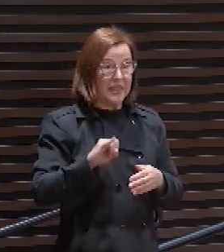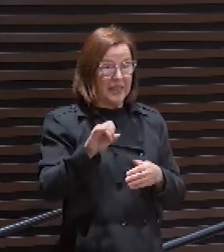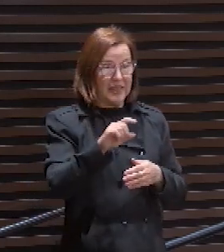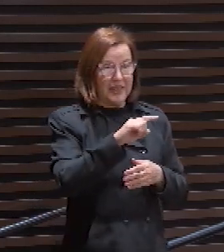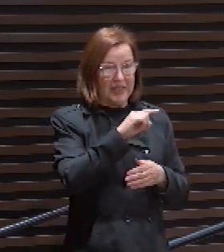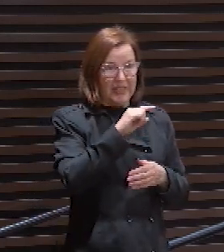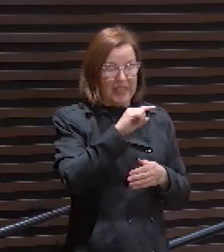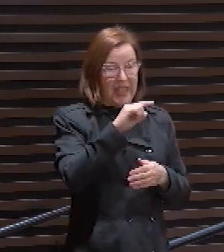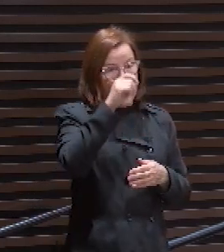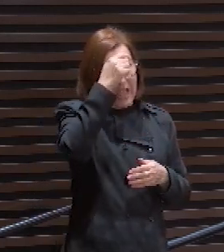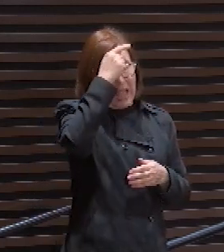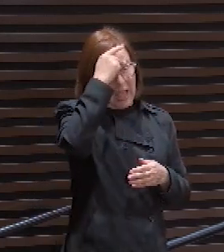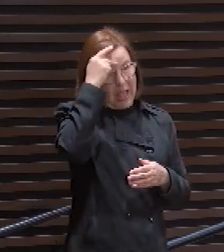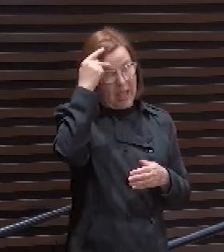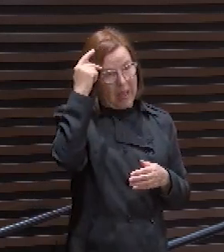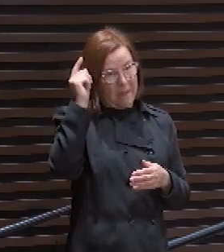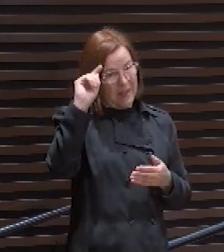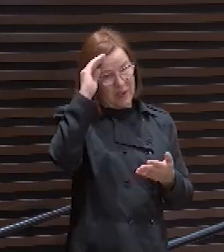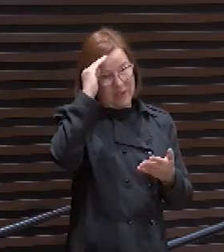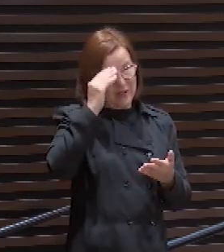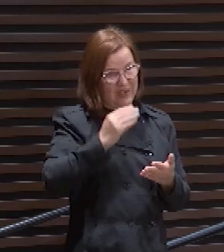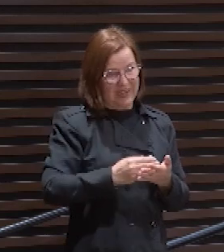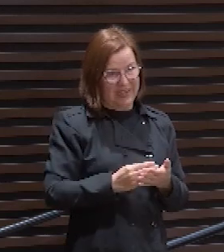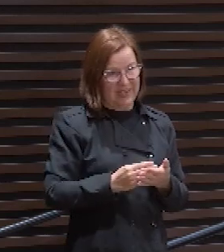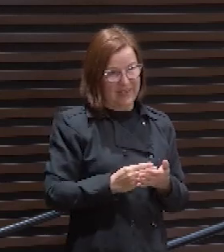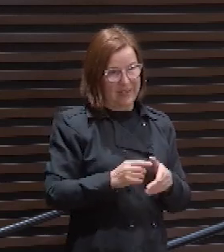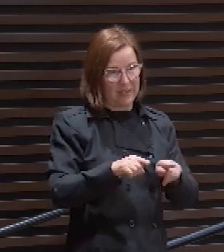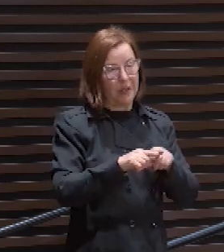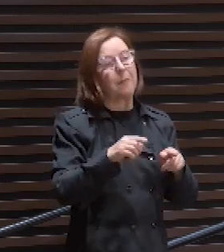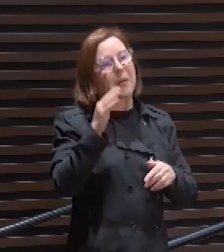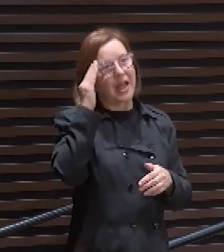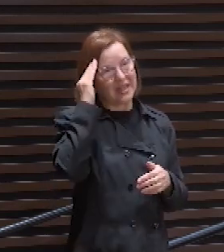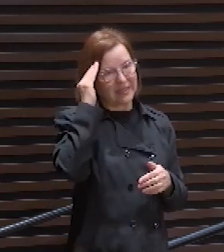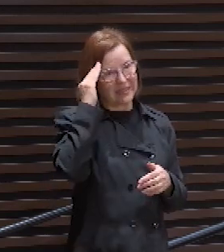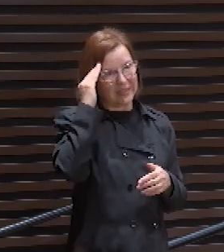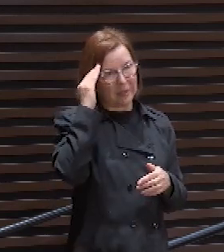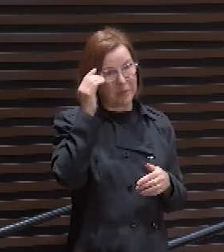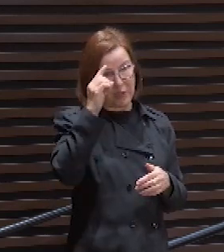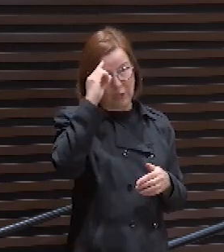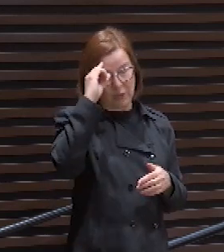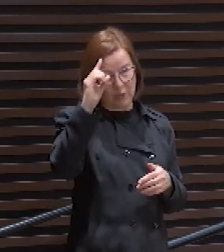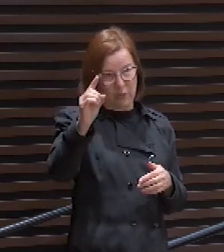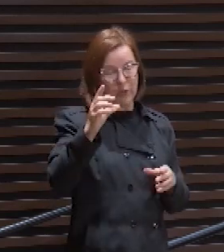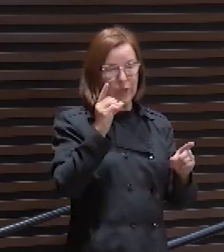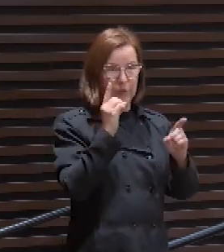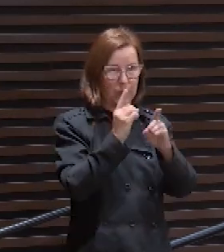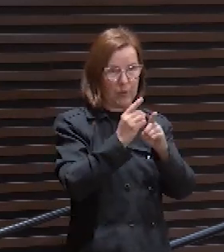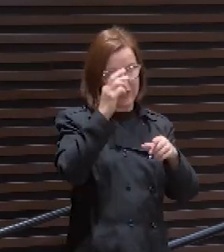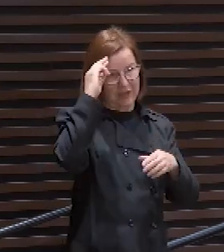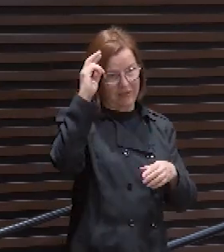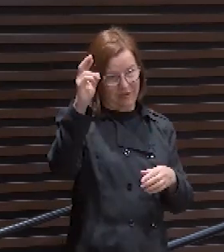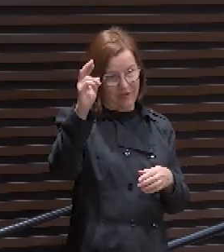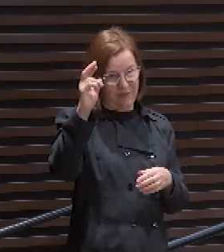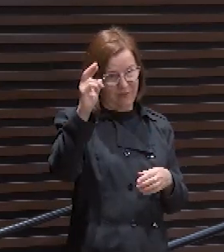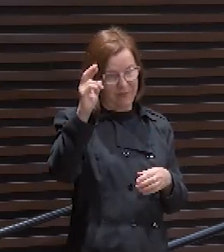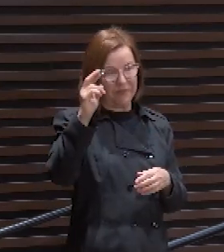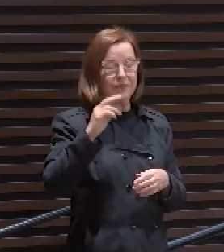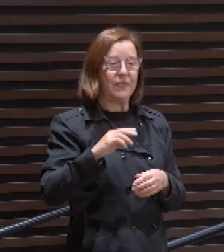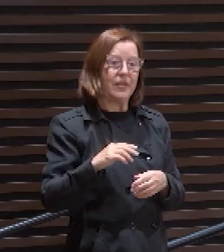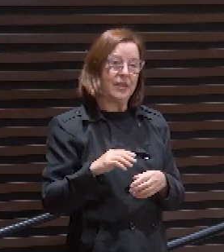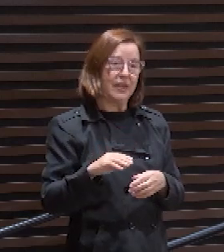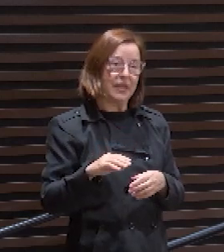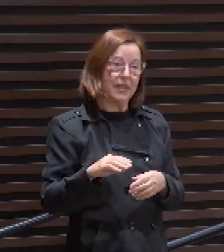que não crê, e ele entende que um dia vai se encontrar com o Senhor, e será cobrado do próprio Senhor. Ele fala